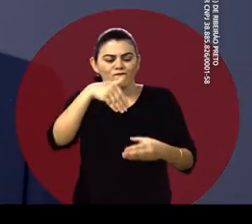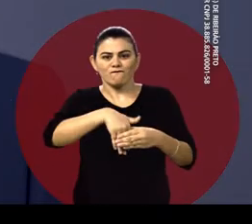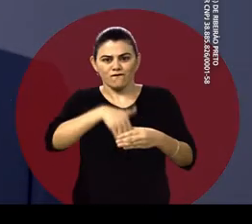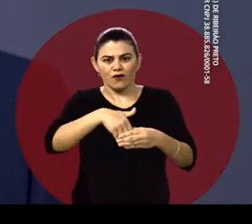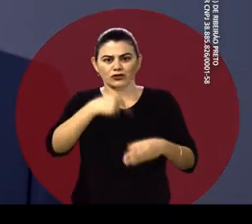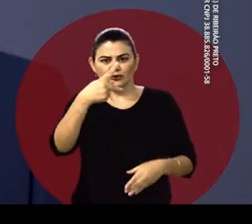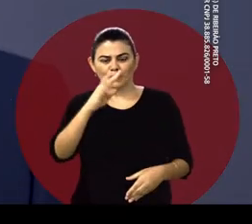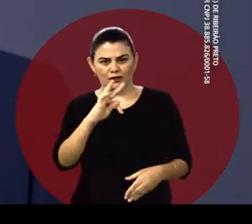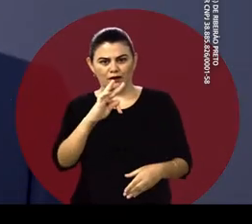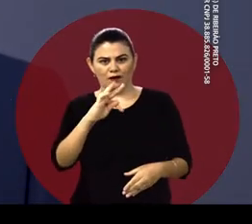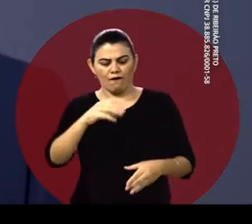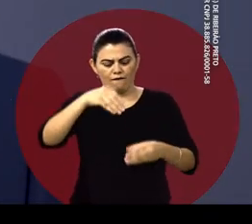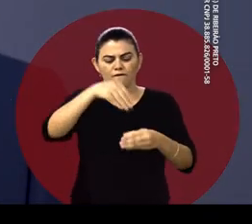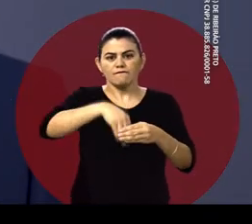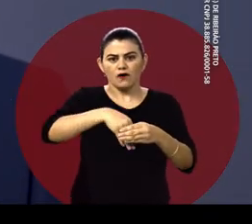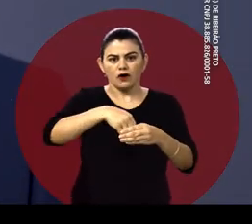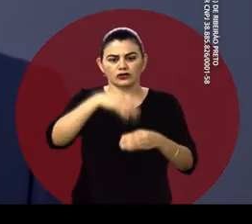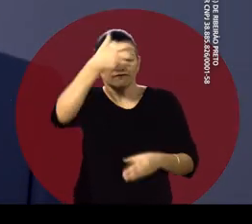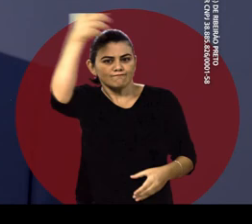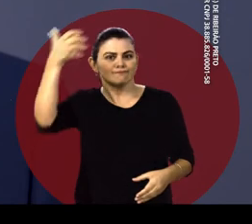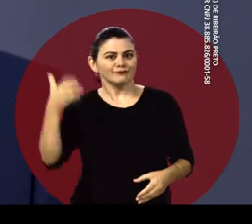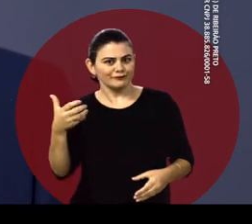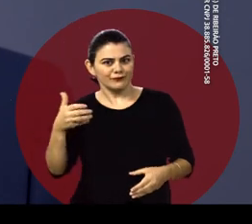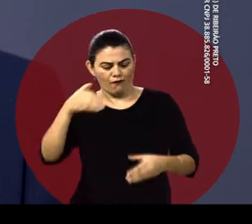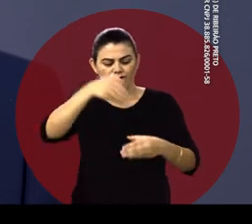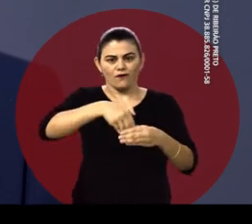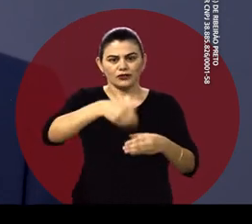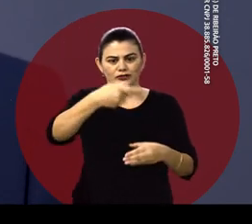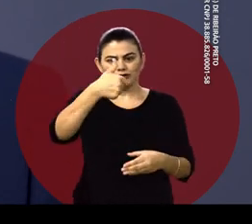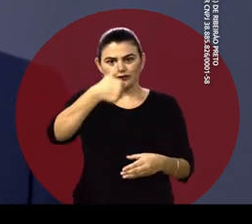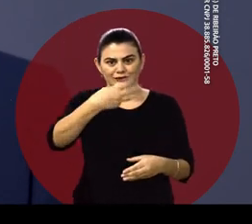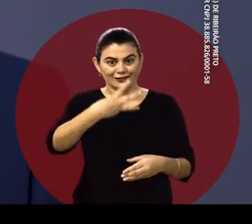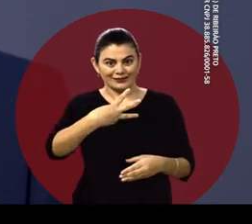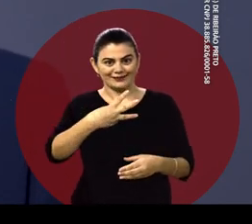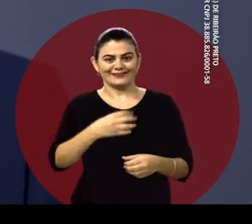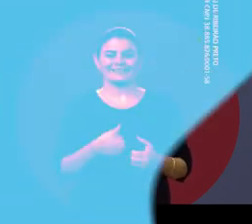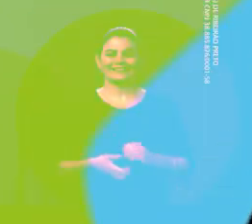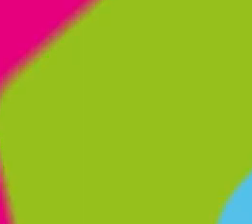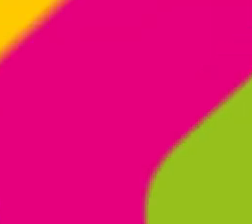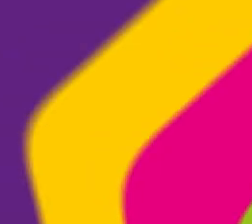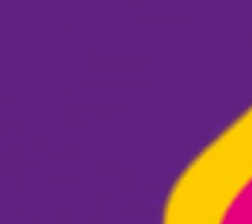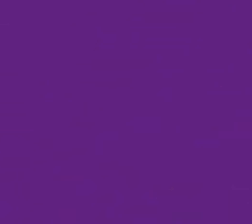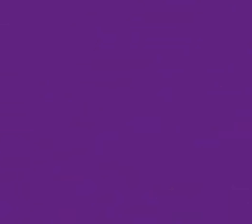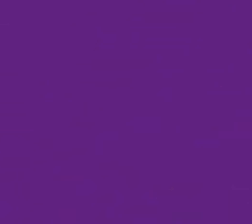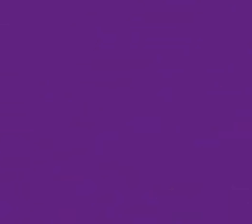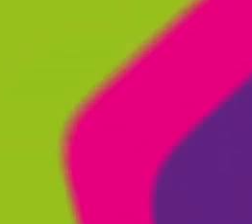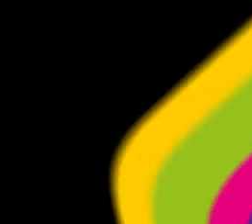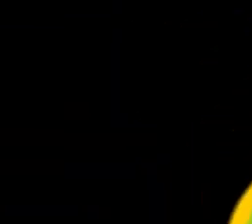Preto. Vote no Partido dos Trabalhadores. Vote Antônio Machado. Vote 13.